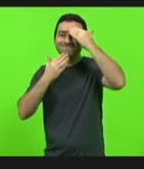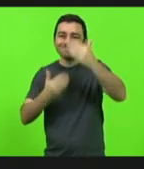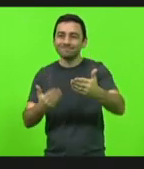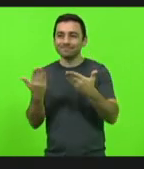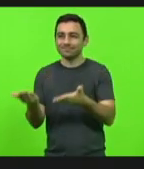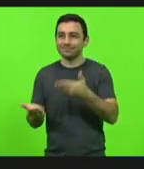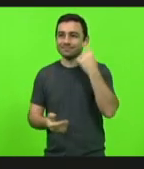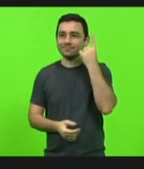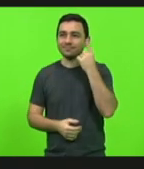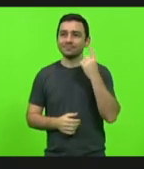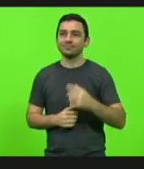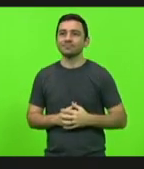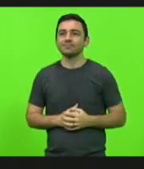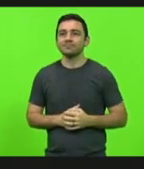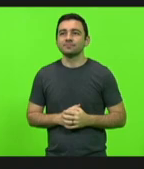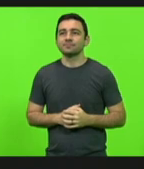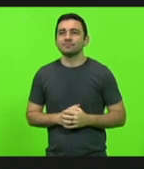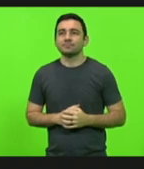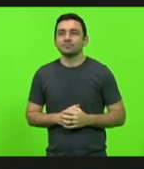deputado